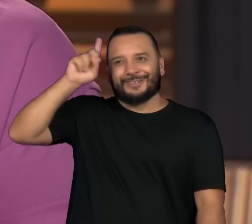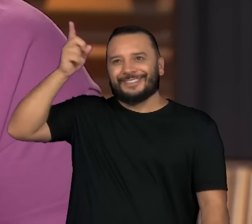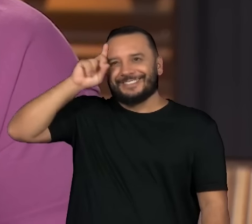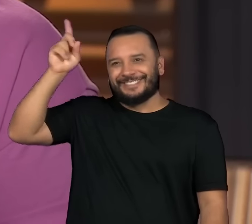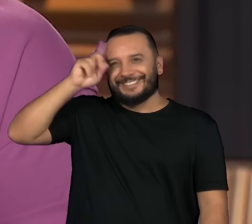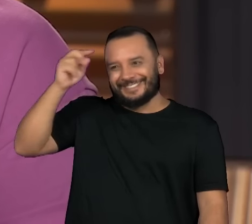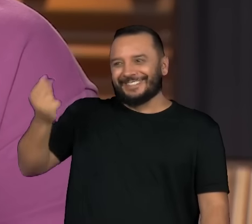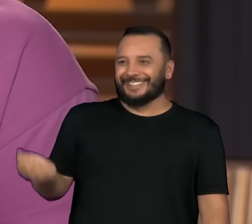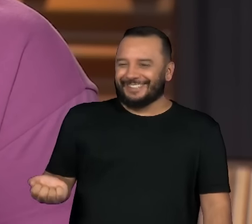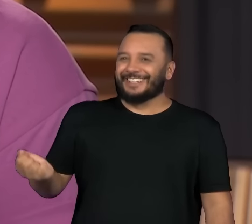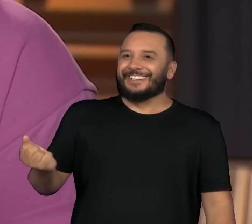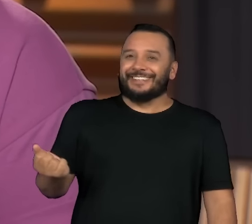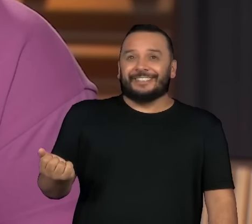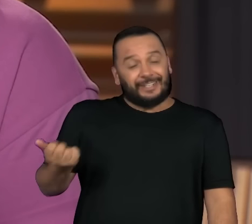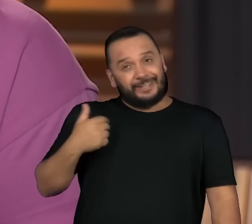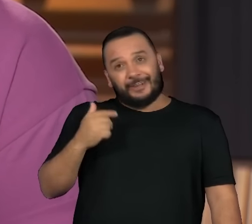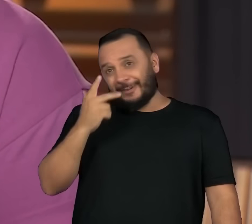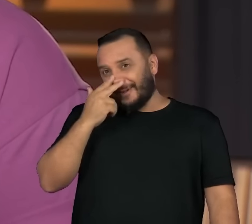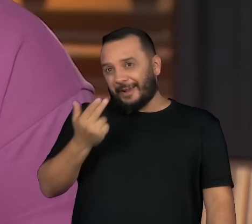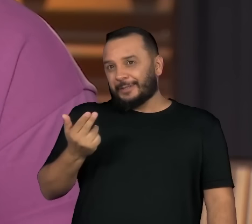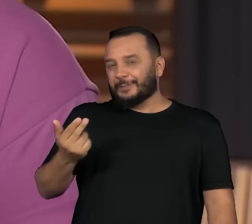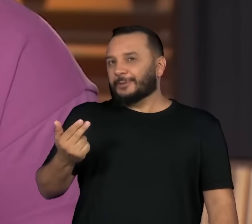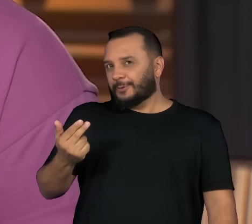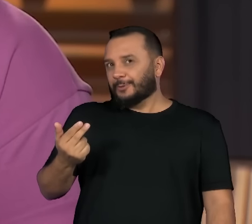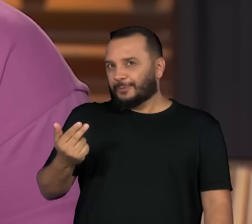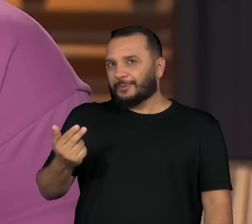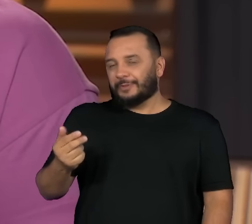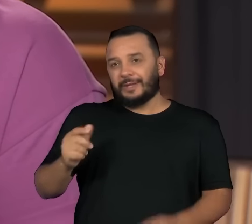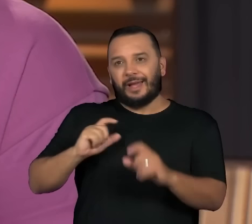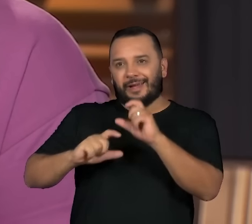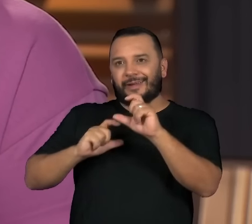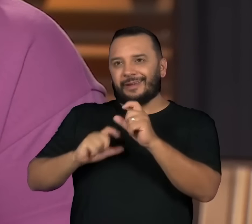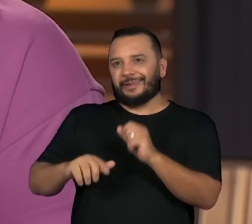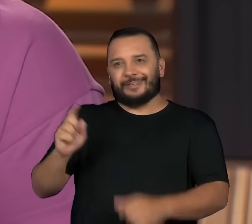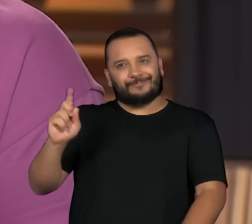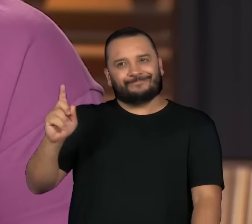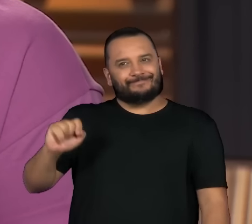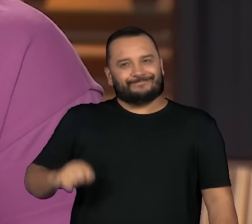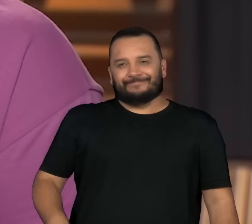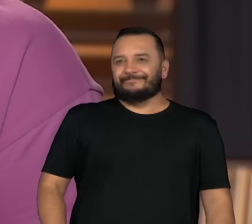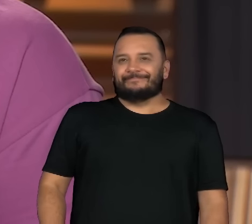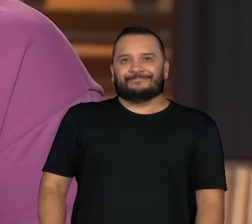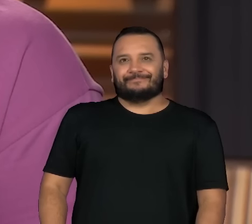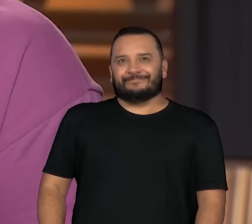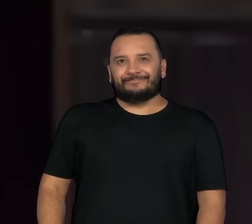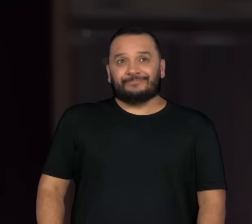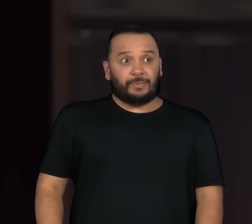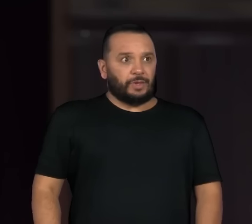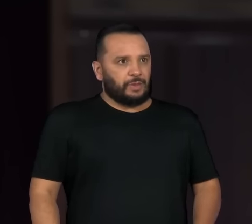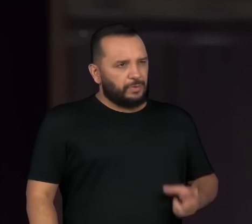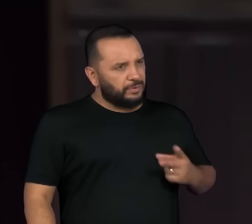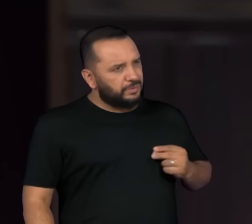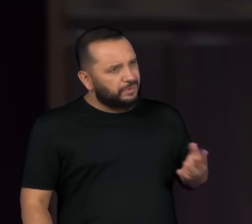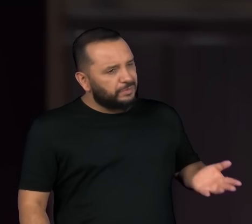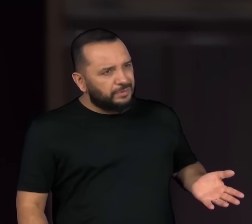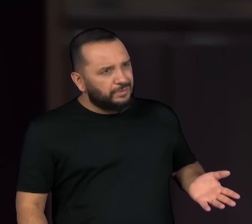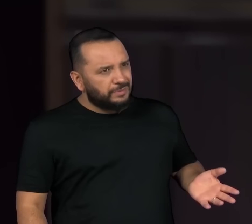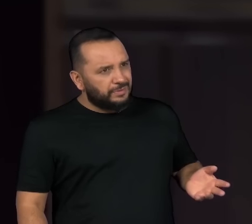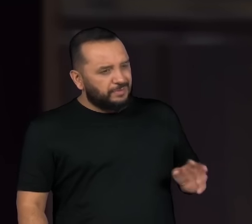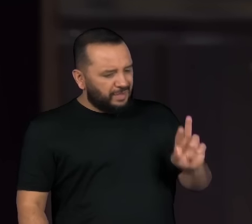E eu acho que a única coisa que eu posso dizer é que em quadrinho não. Nossa, que crueldade que você